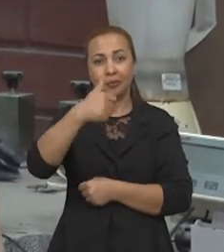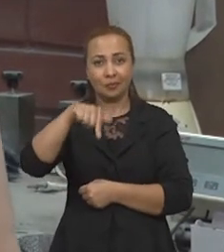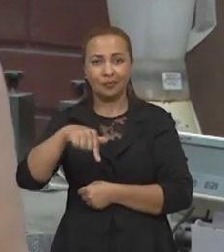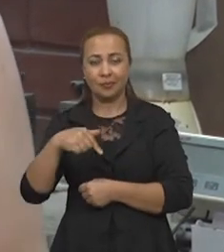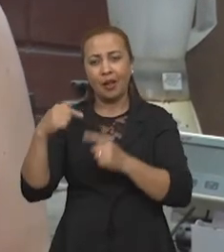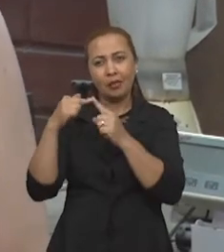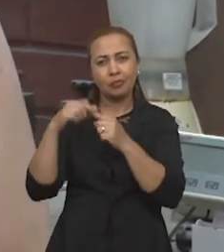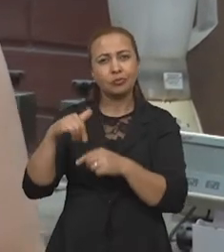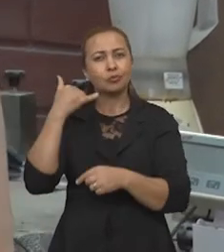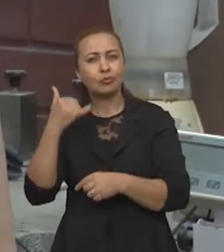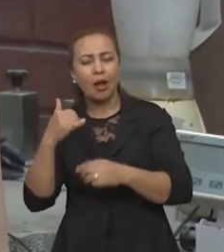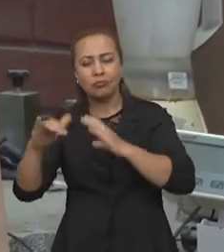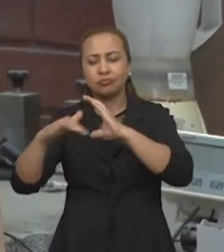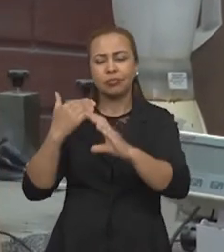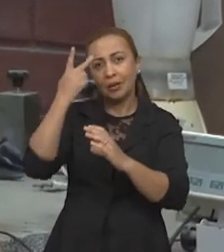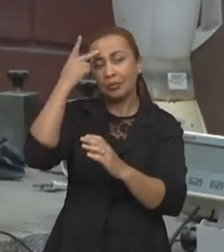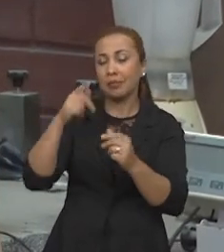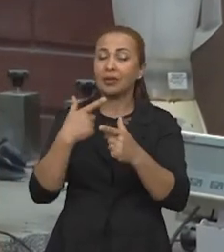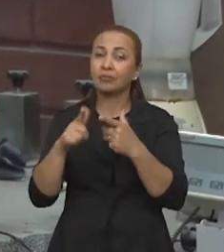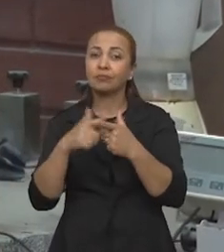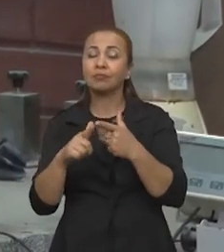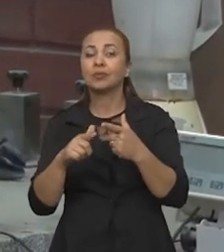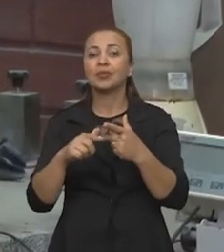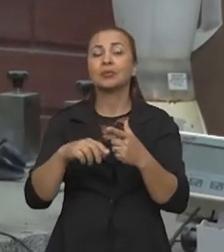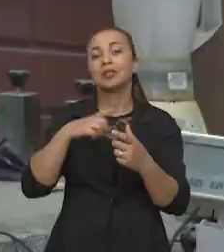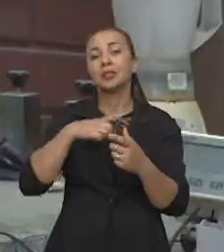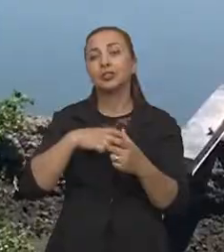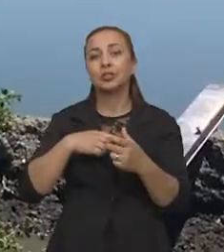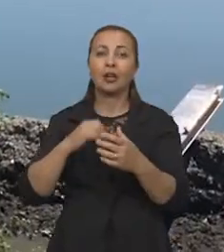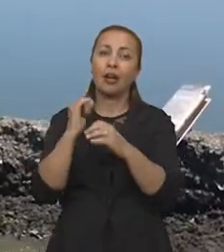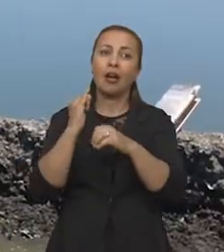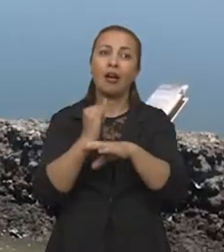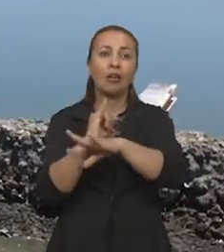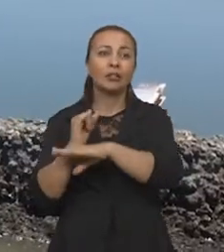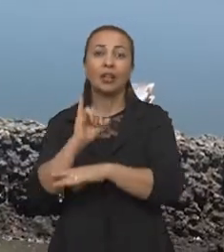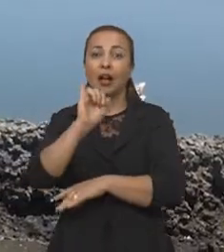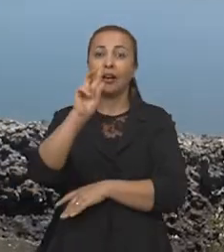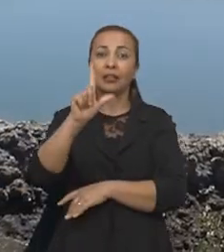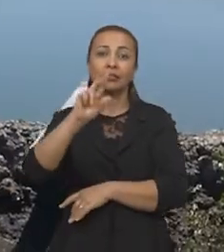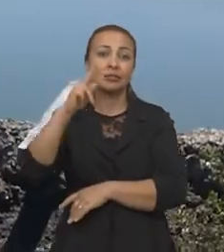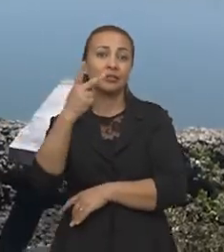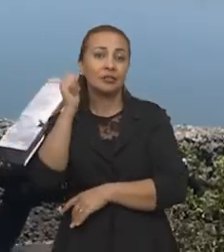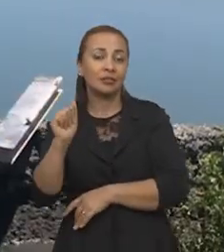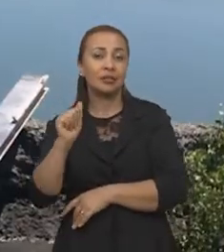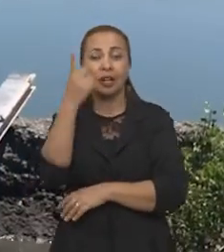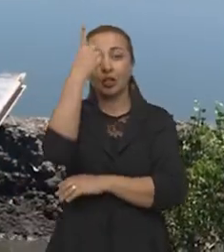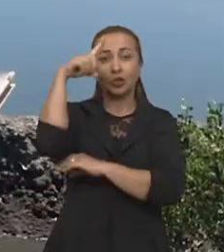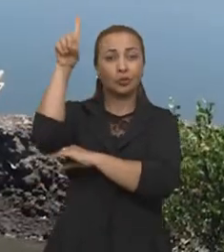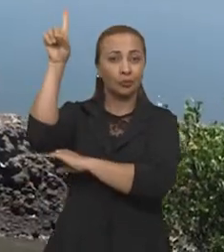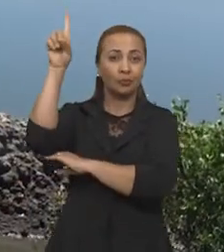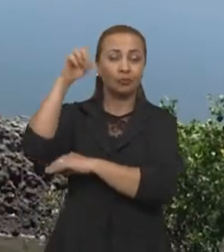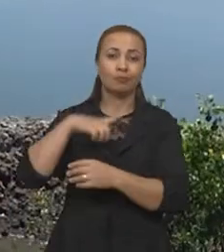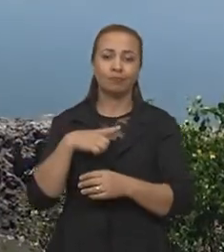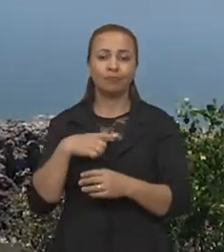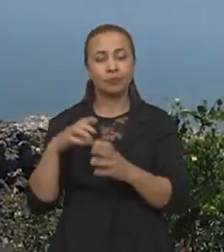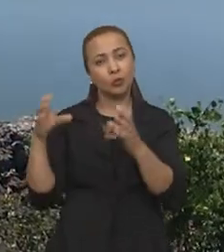2017, entrou em contato com a gente para falar sobre o problema dos resíduos produzidos na Ilha de Deus. Né? E aí é